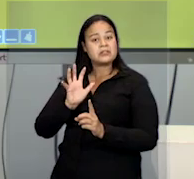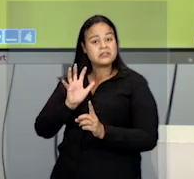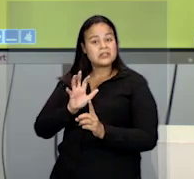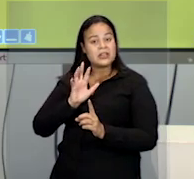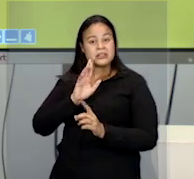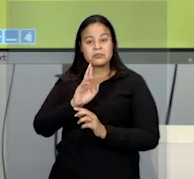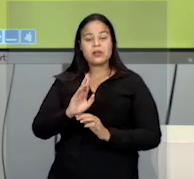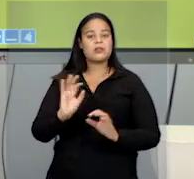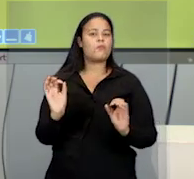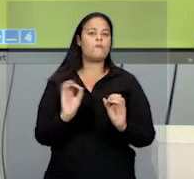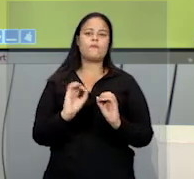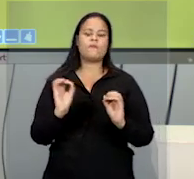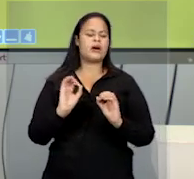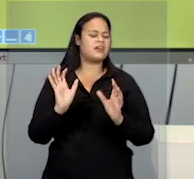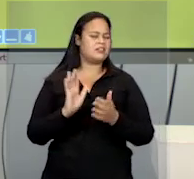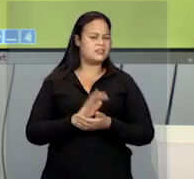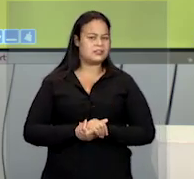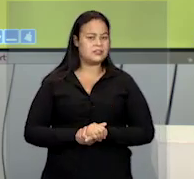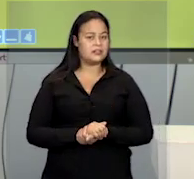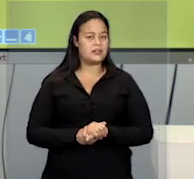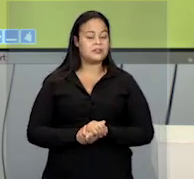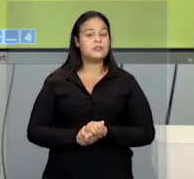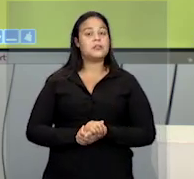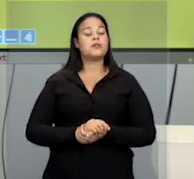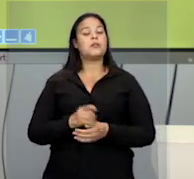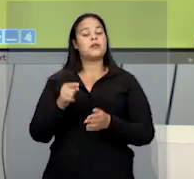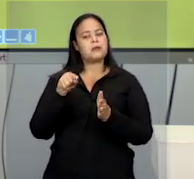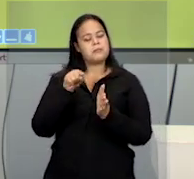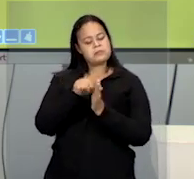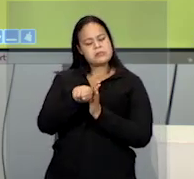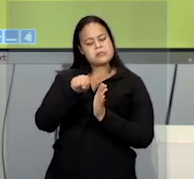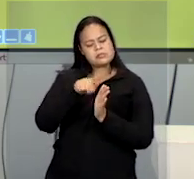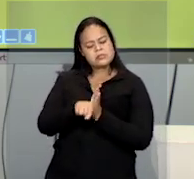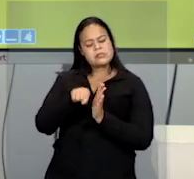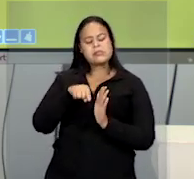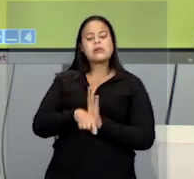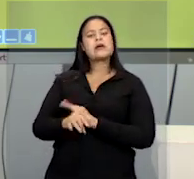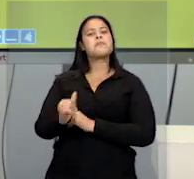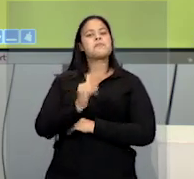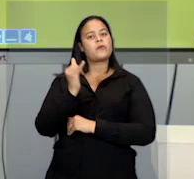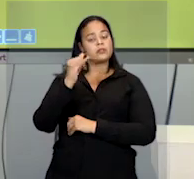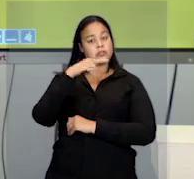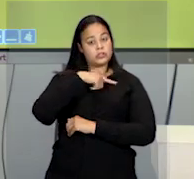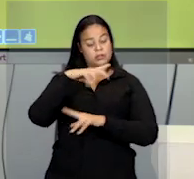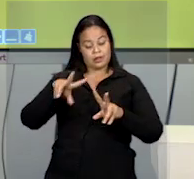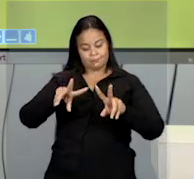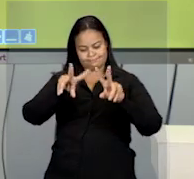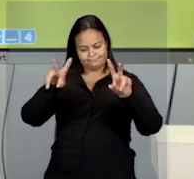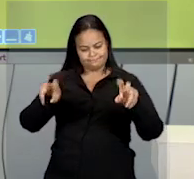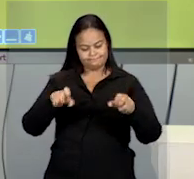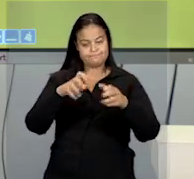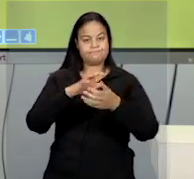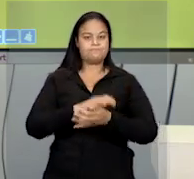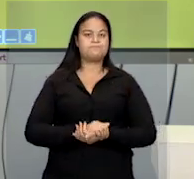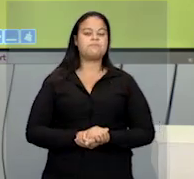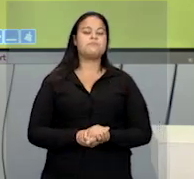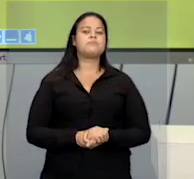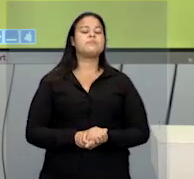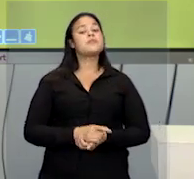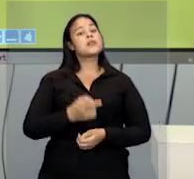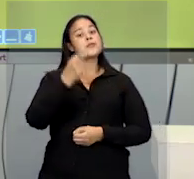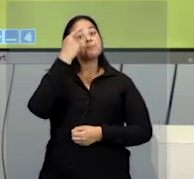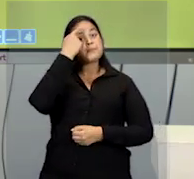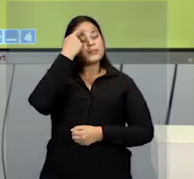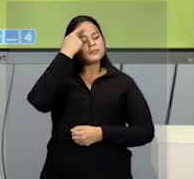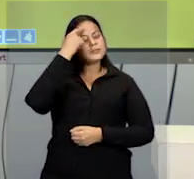tinha no início e o que você tem no final agora, que são dados relativamente importantes. Então nós vamos pensar sempre para